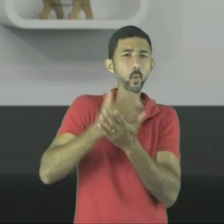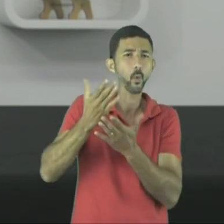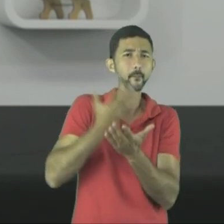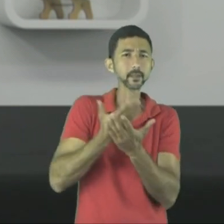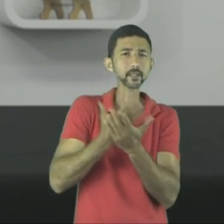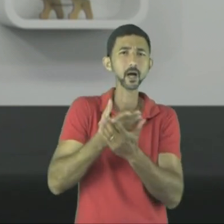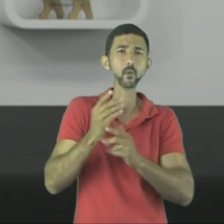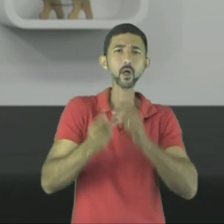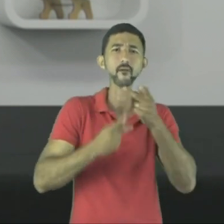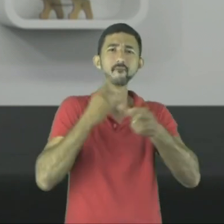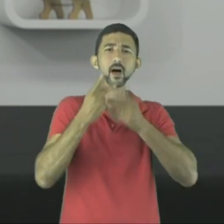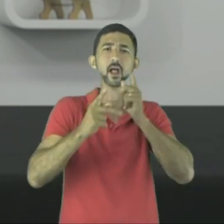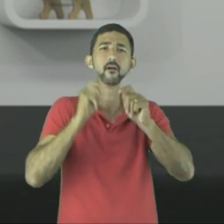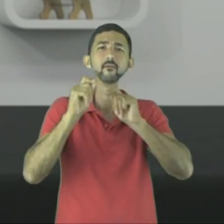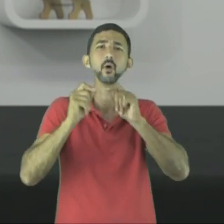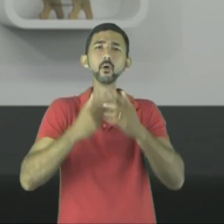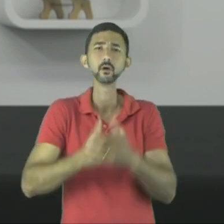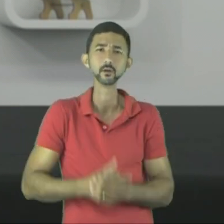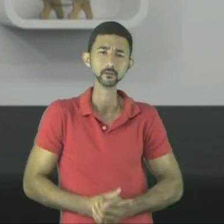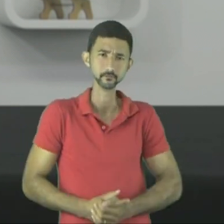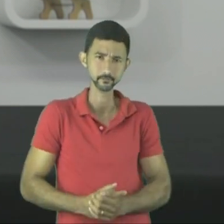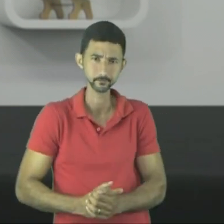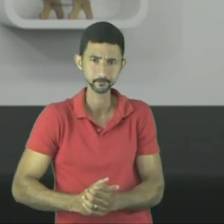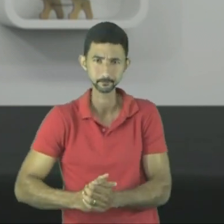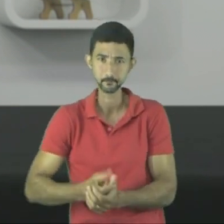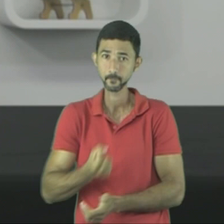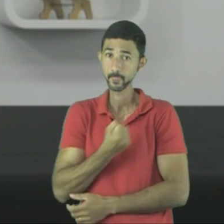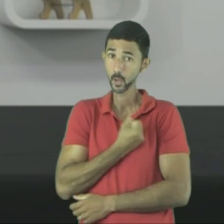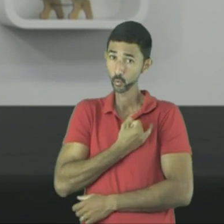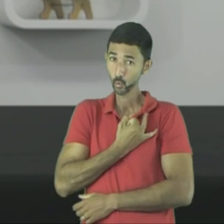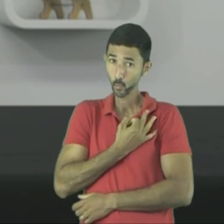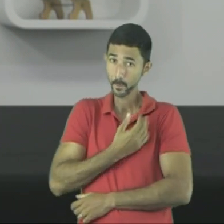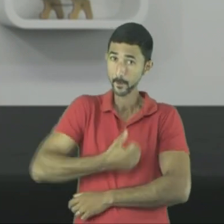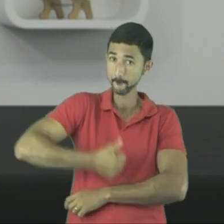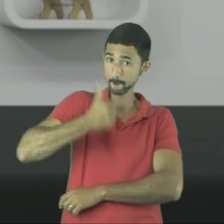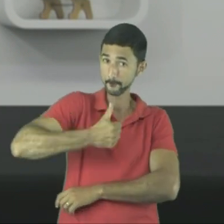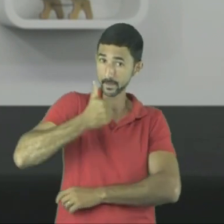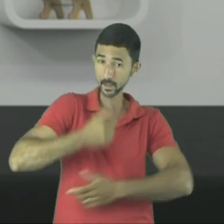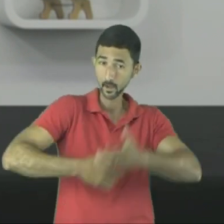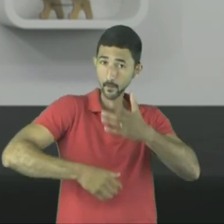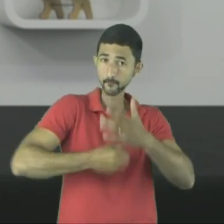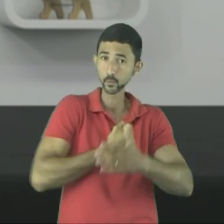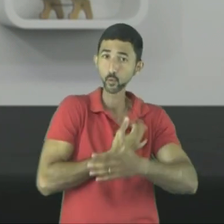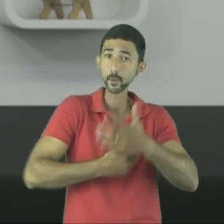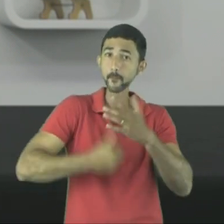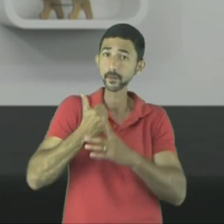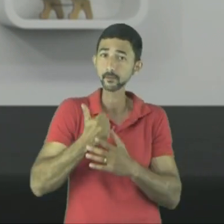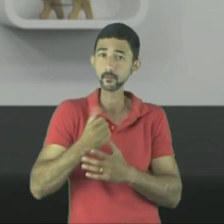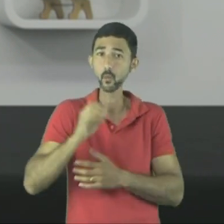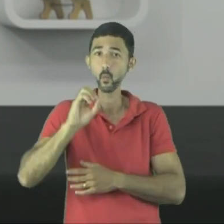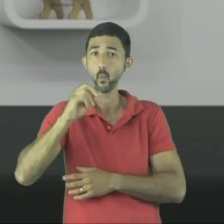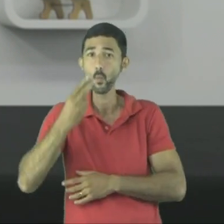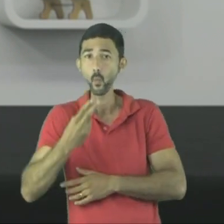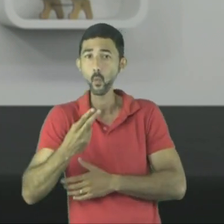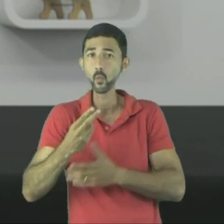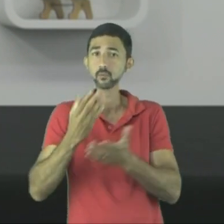da nossa aula, era que um número ou ele é primo ou eu posso escrever em fatores primos. Das